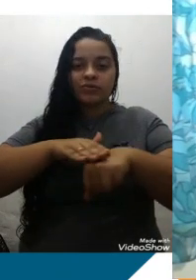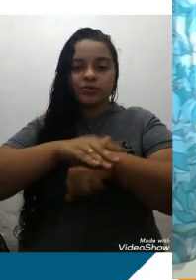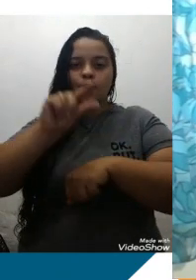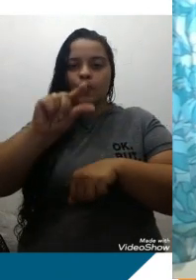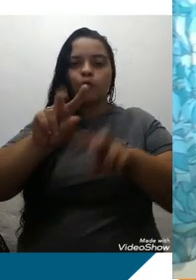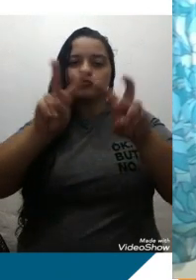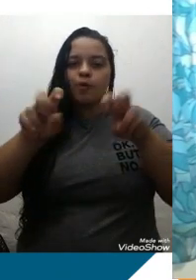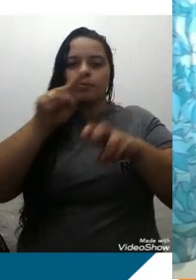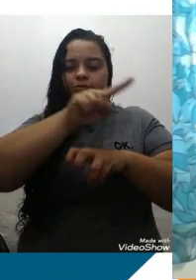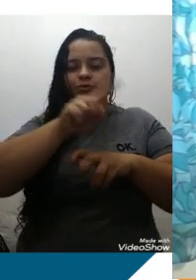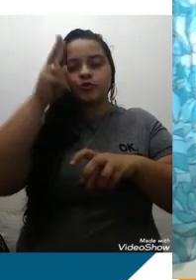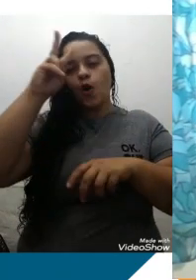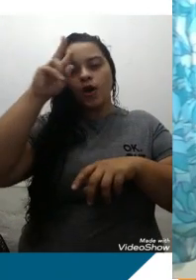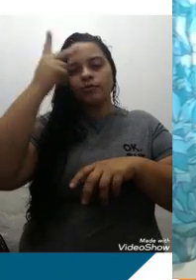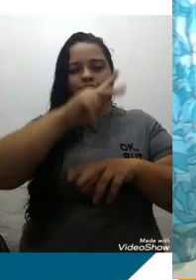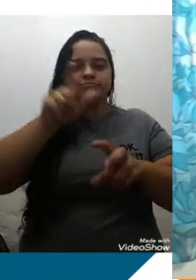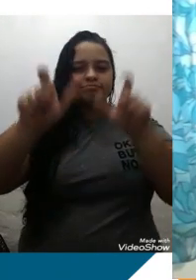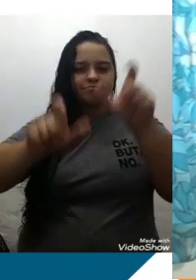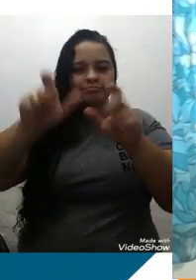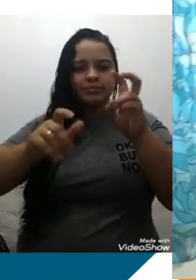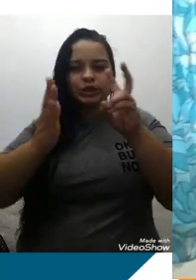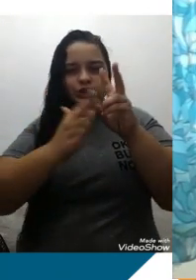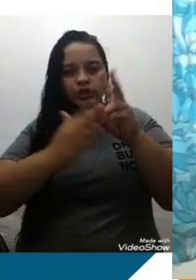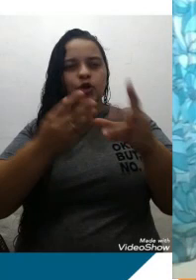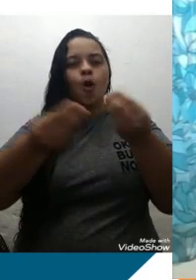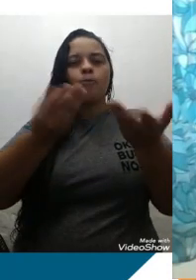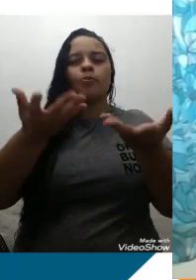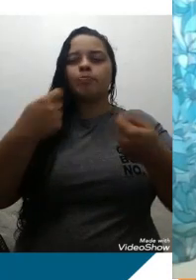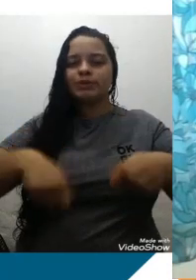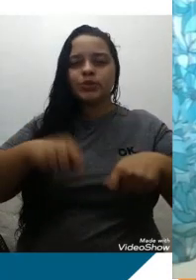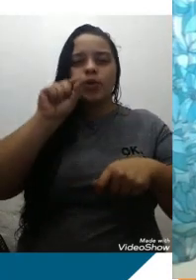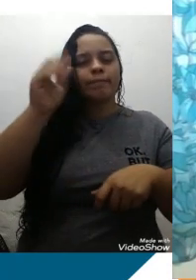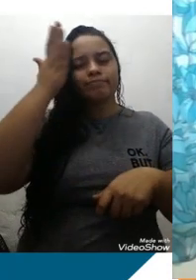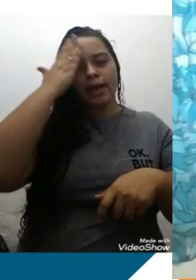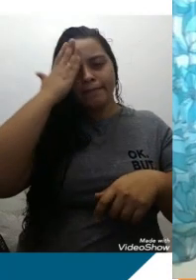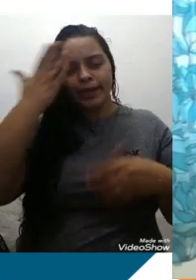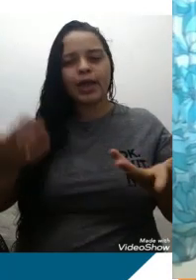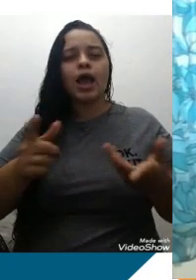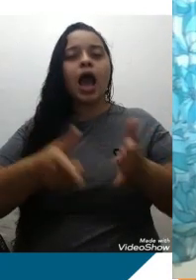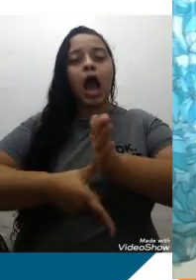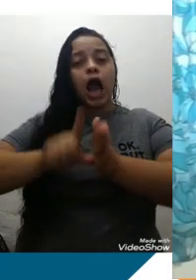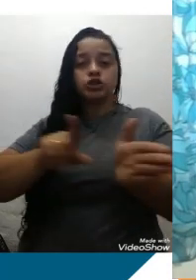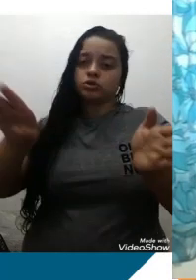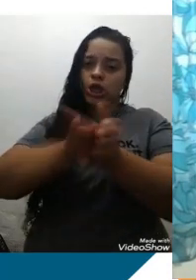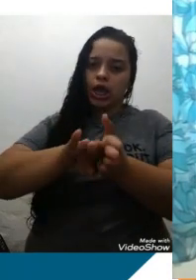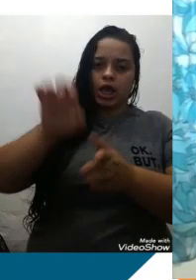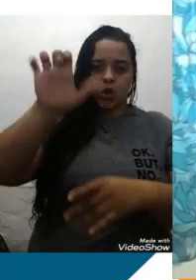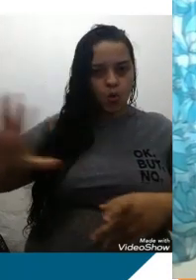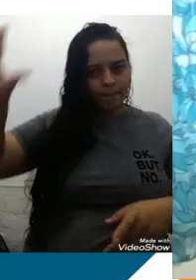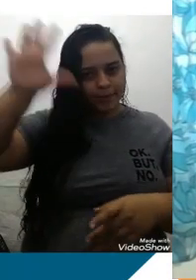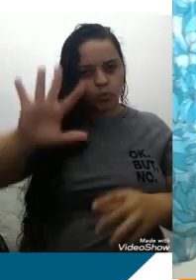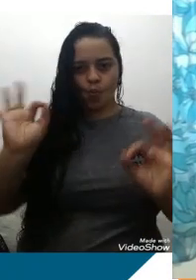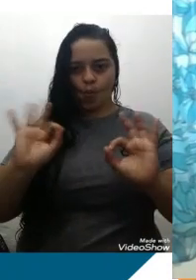sobre a história desses povos, sobre o que é importante saber da história desses povos antes da chegada de qualquer europeu por